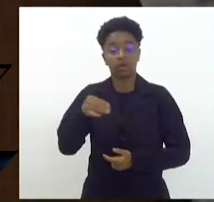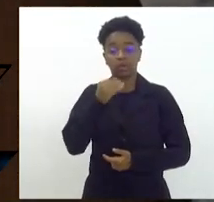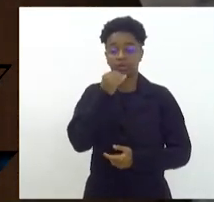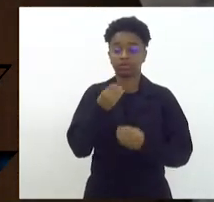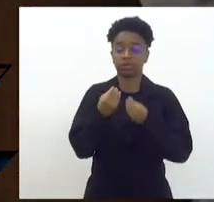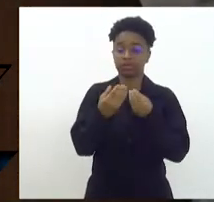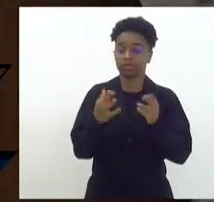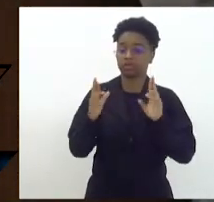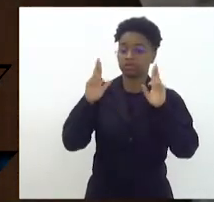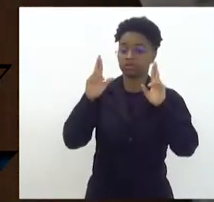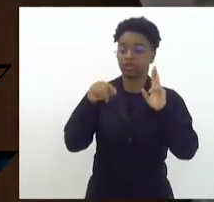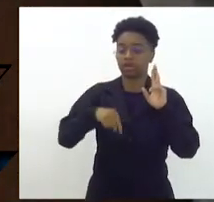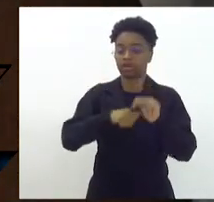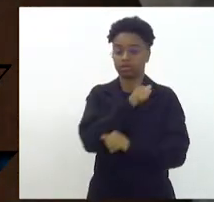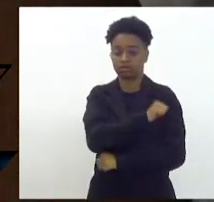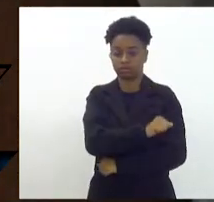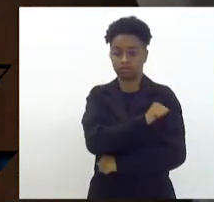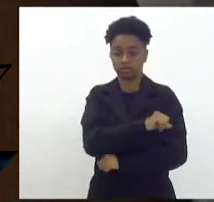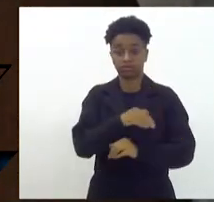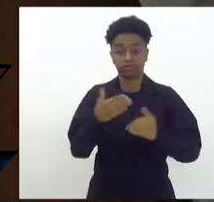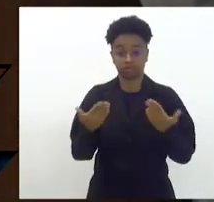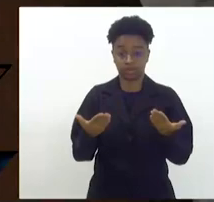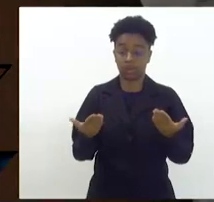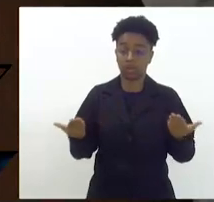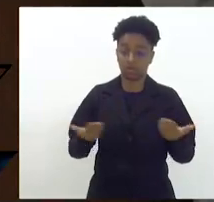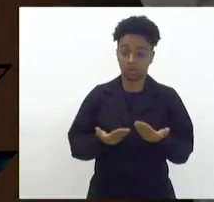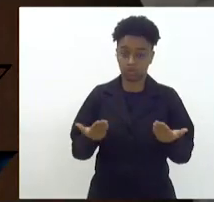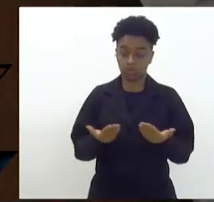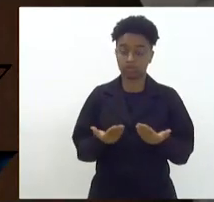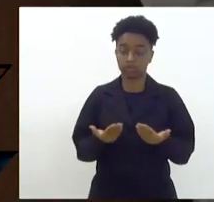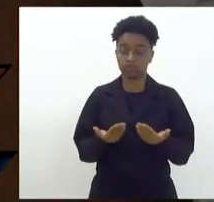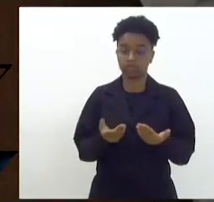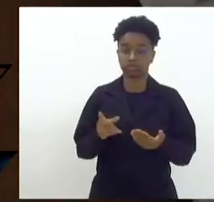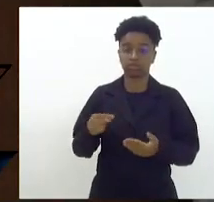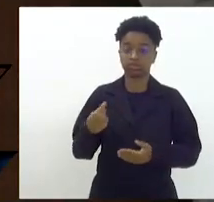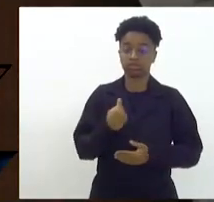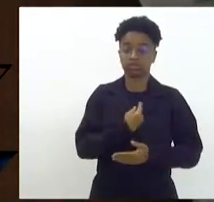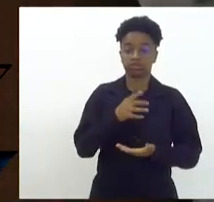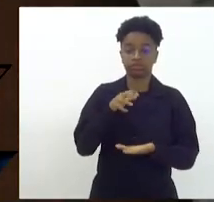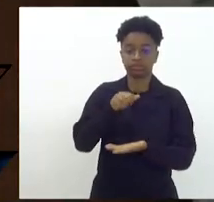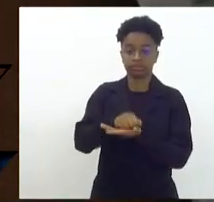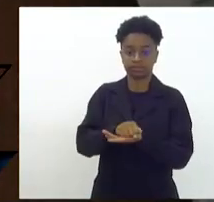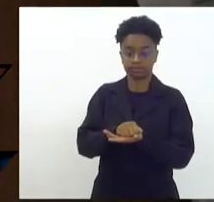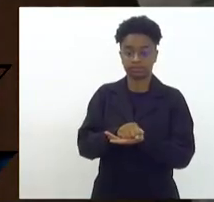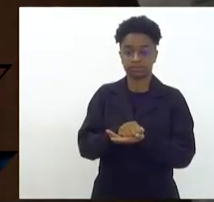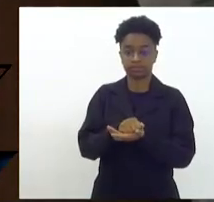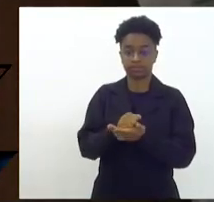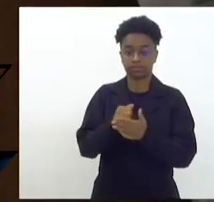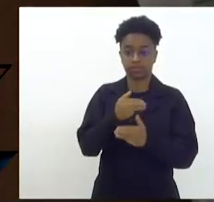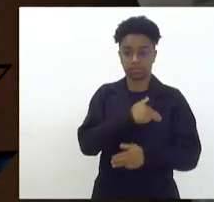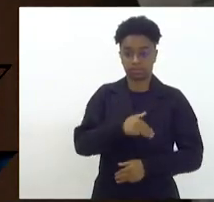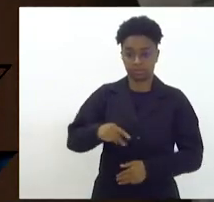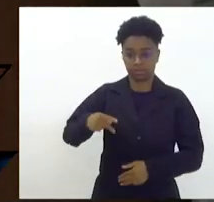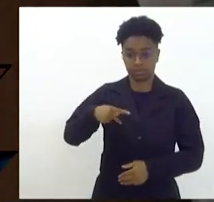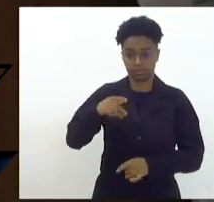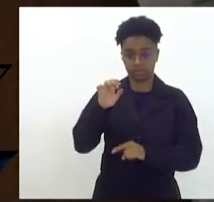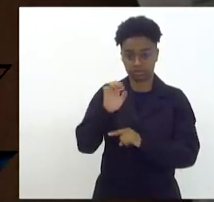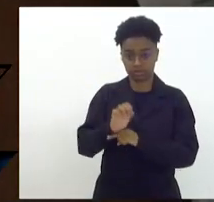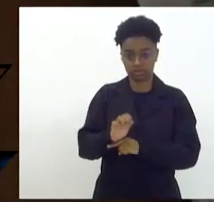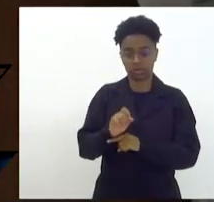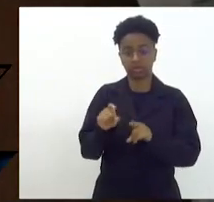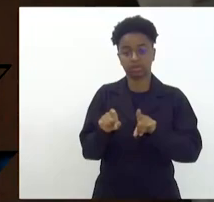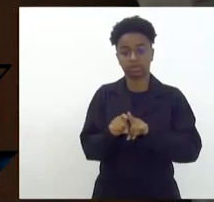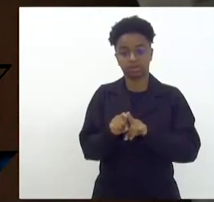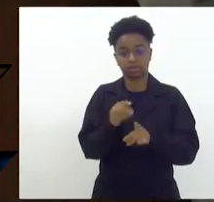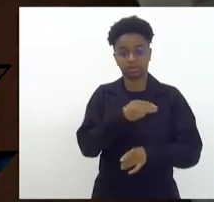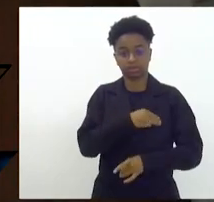para o Estado do Rio de Janeiro e essa e no dia de hoje nós protocolamos no ministério público estadual e